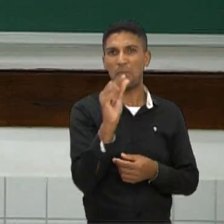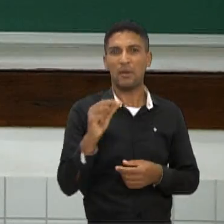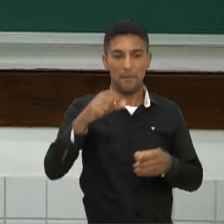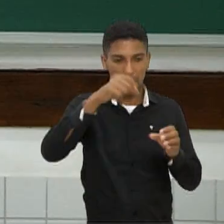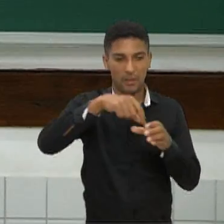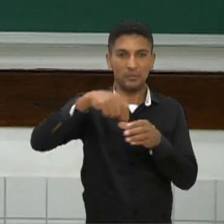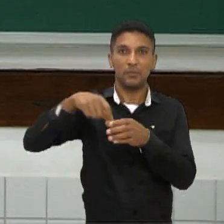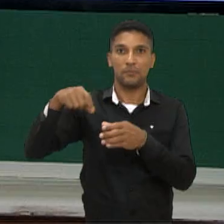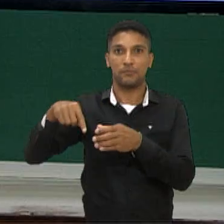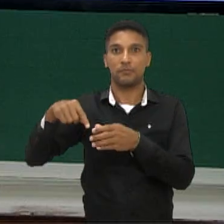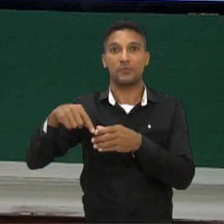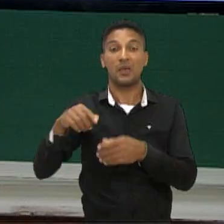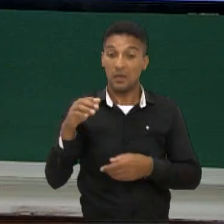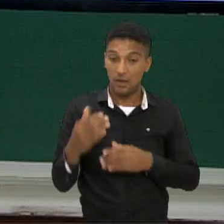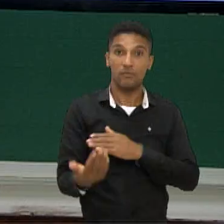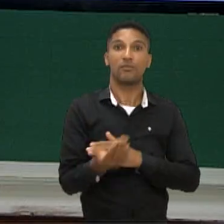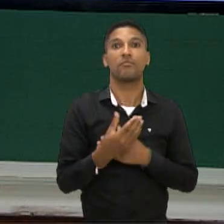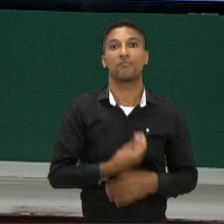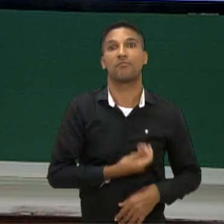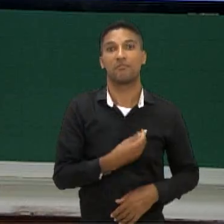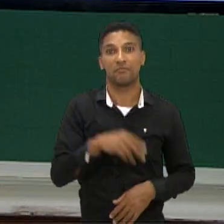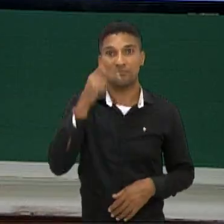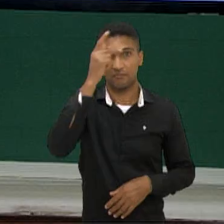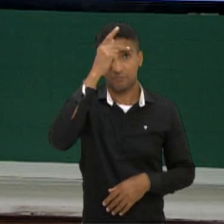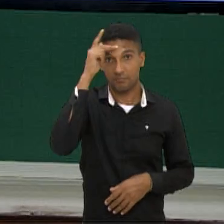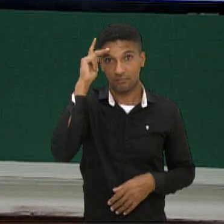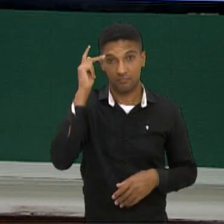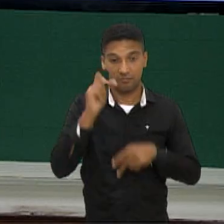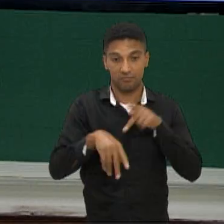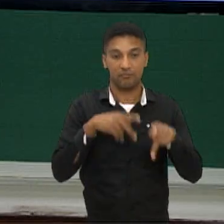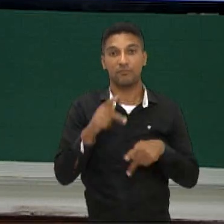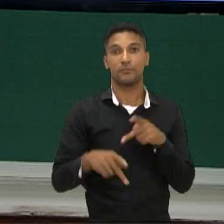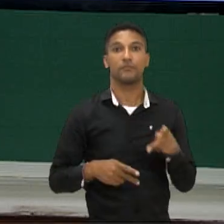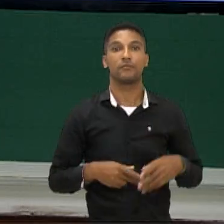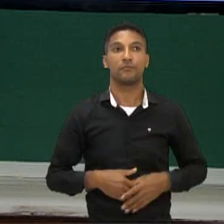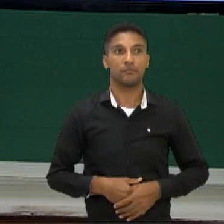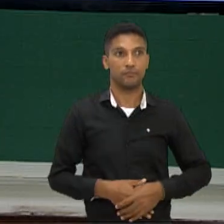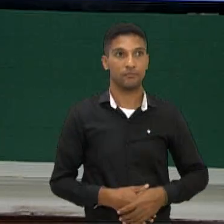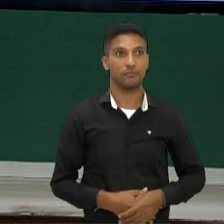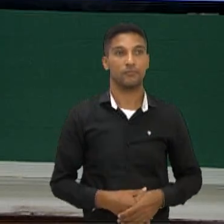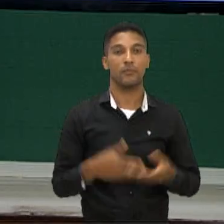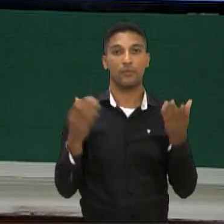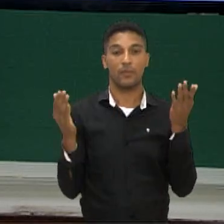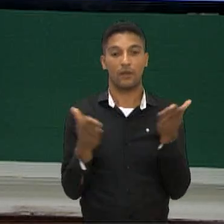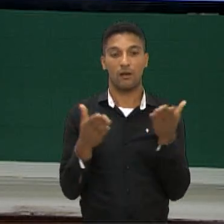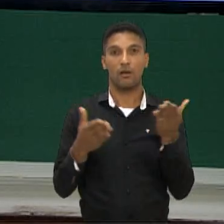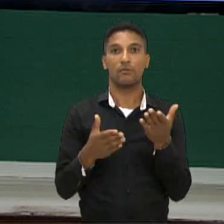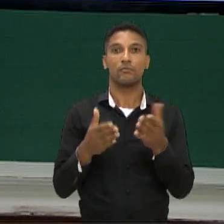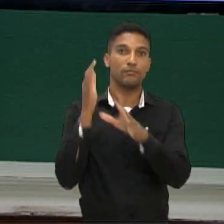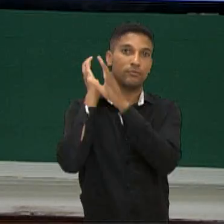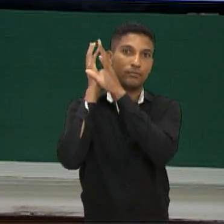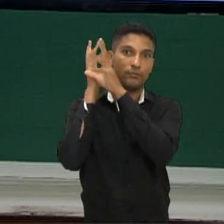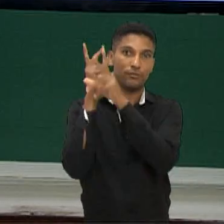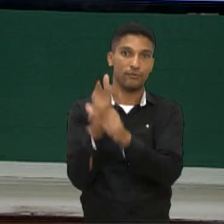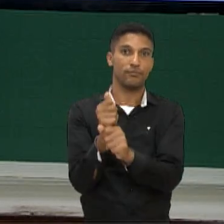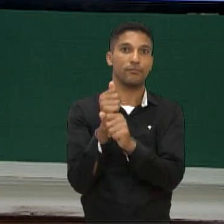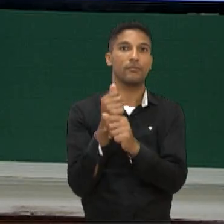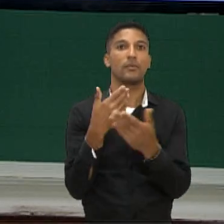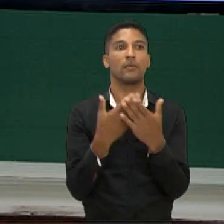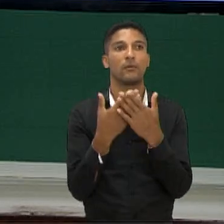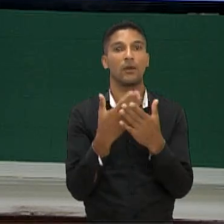Retomada do nosso conteúdo da aula de hoje. Localização do estado do Paraná. Então, aonde o nosso estado